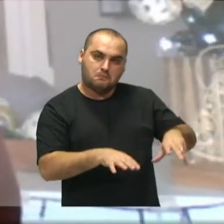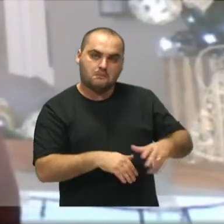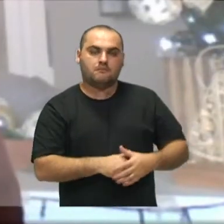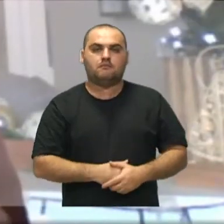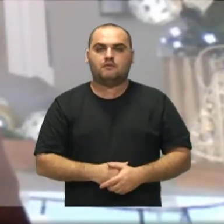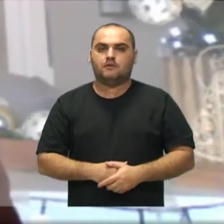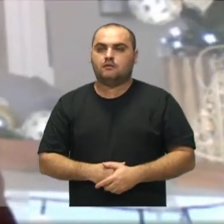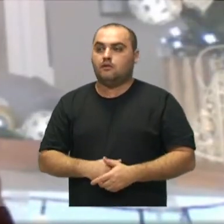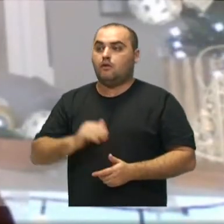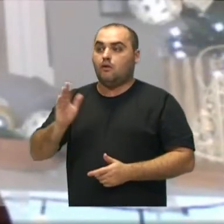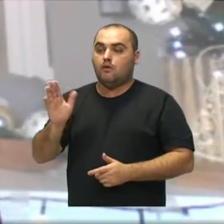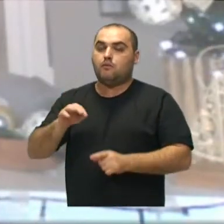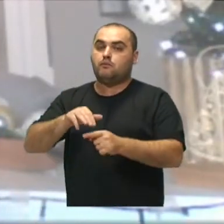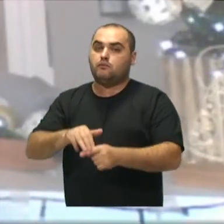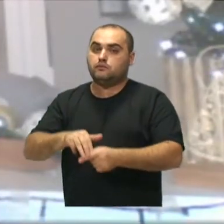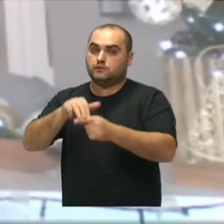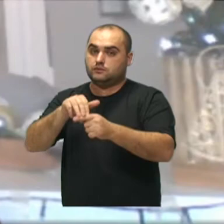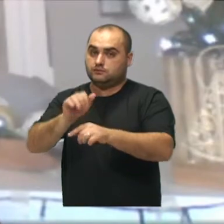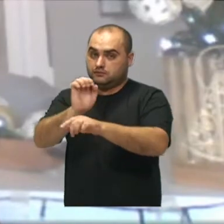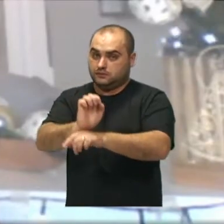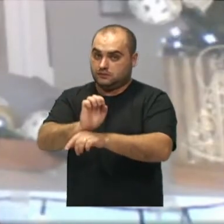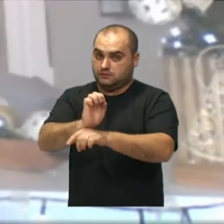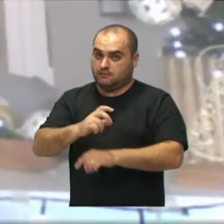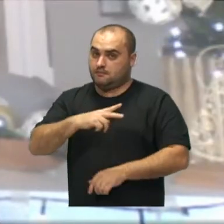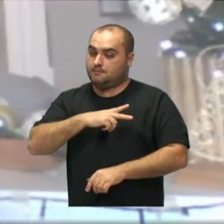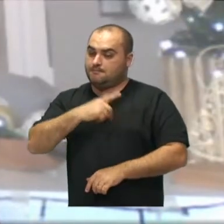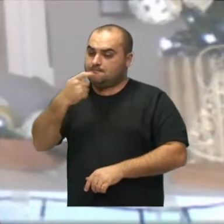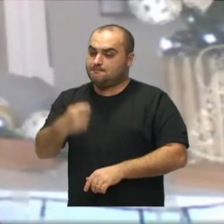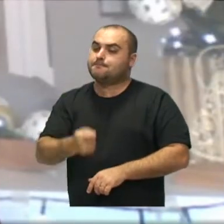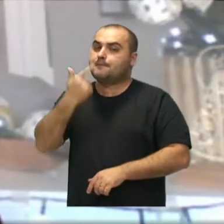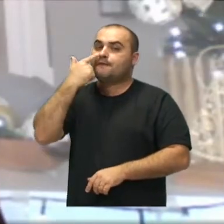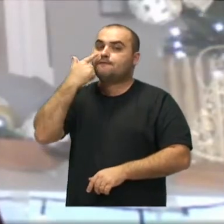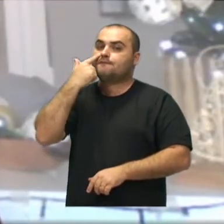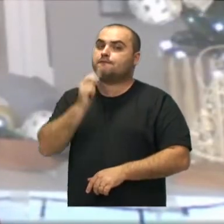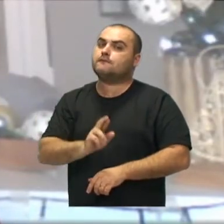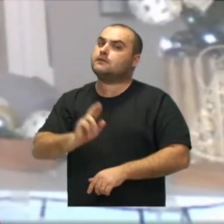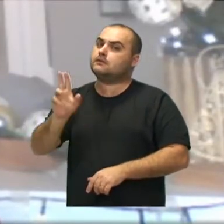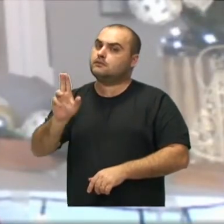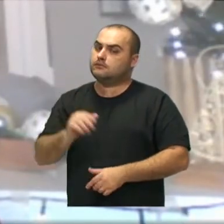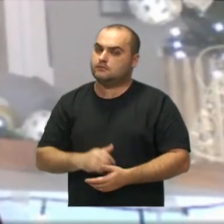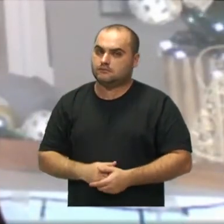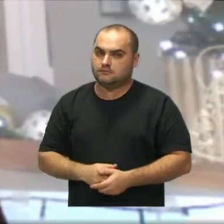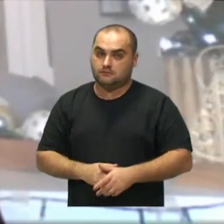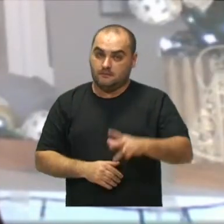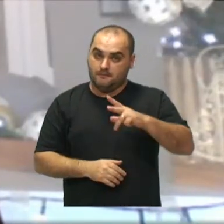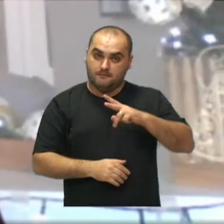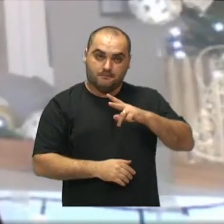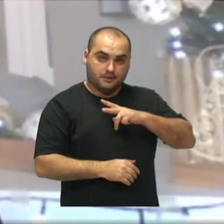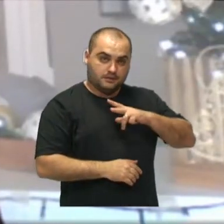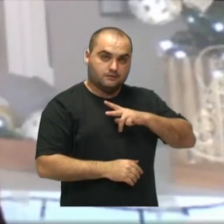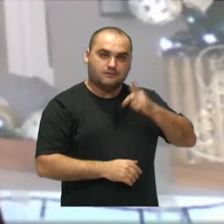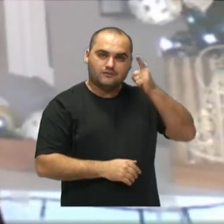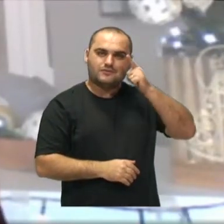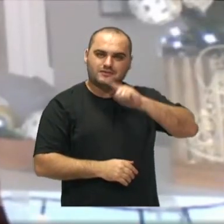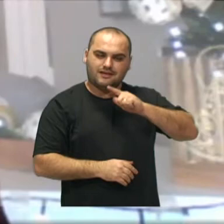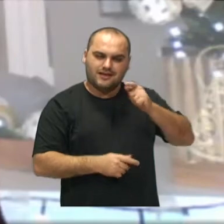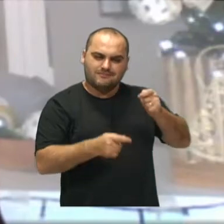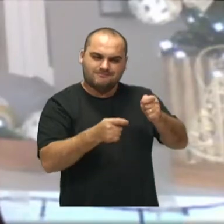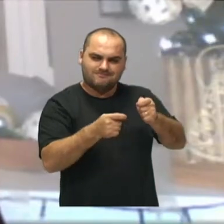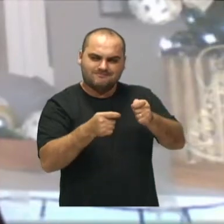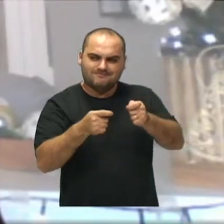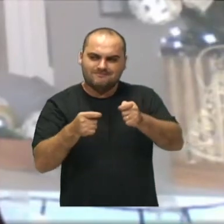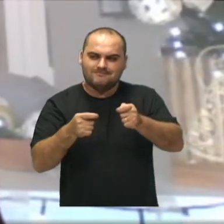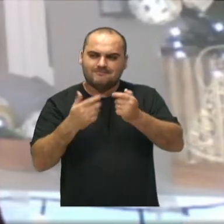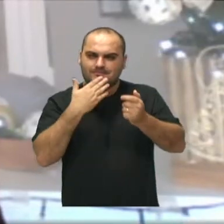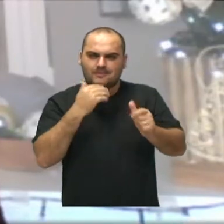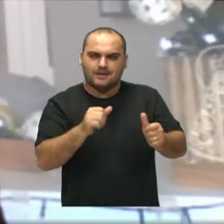situação municipal, estadual e particular tem que ser vista de forma diferenciada, porque a particular ela consegue melhor conduzir, ela consegue